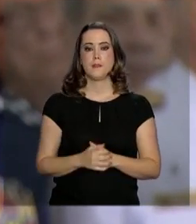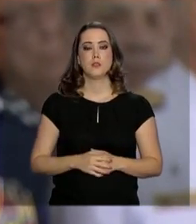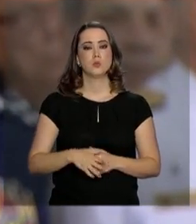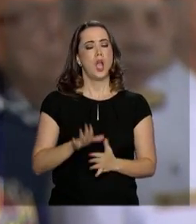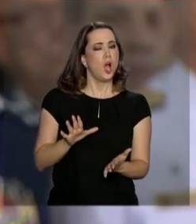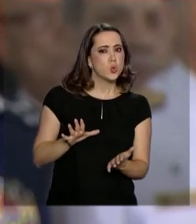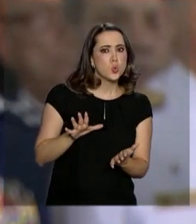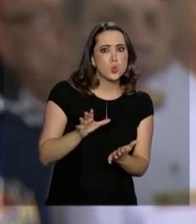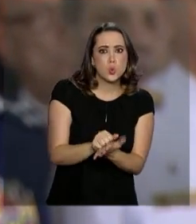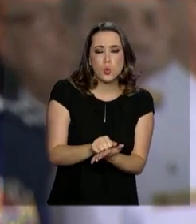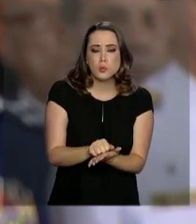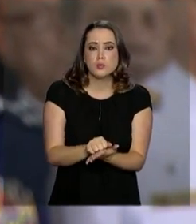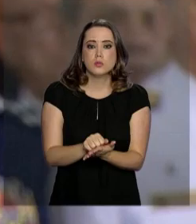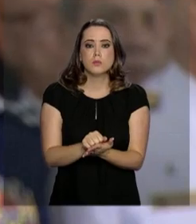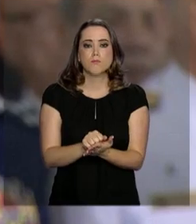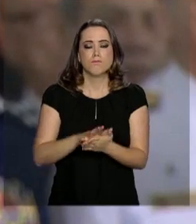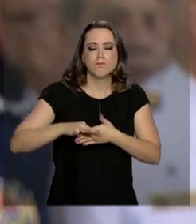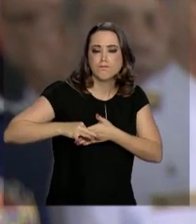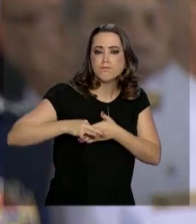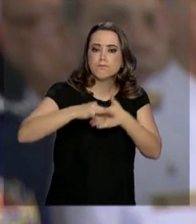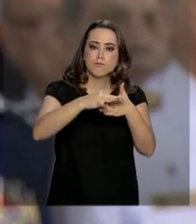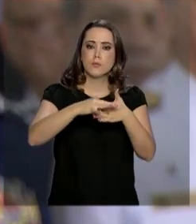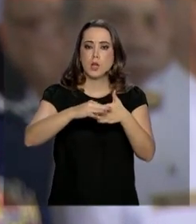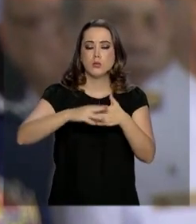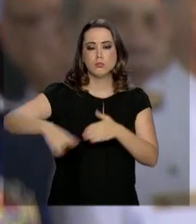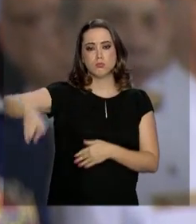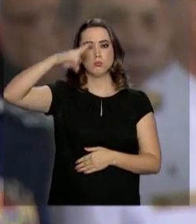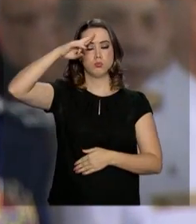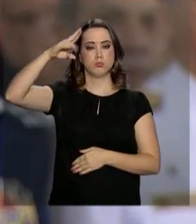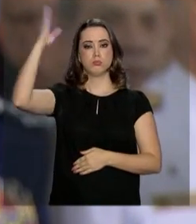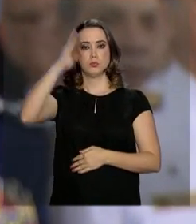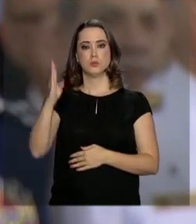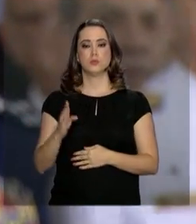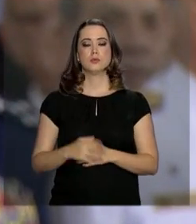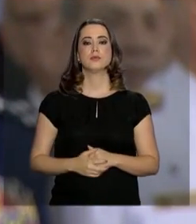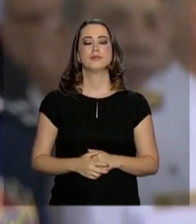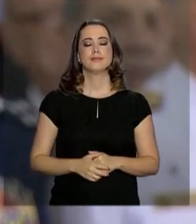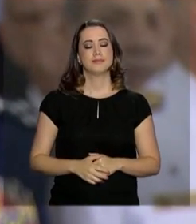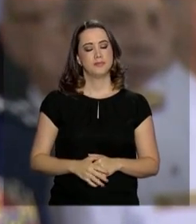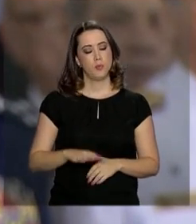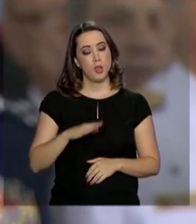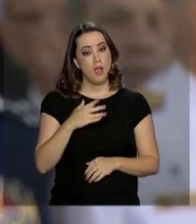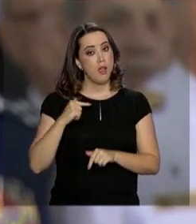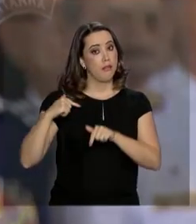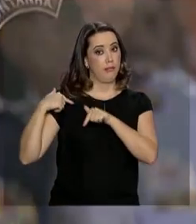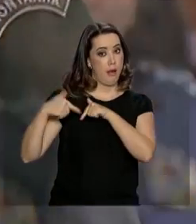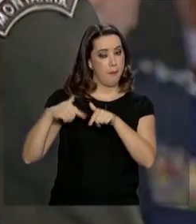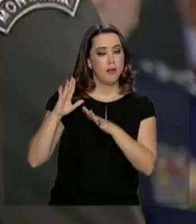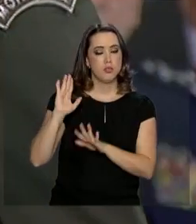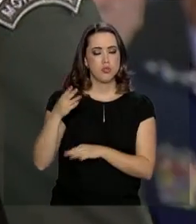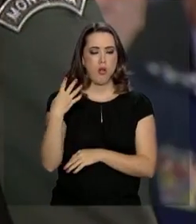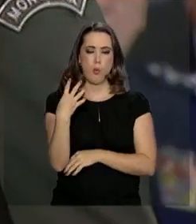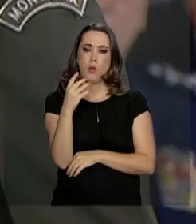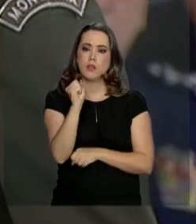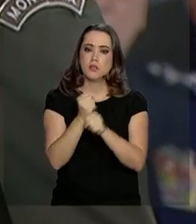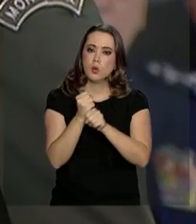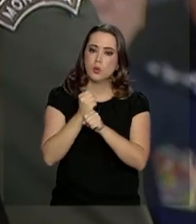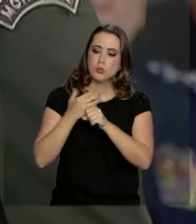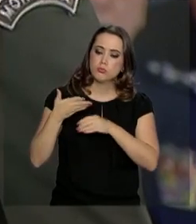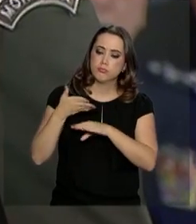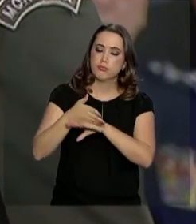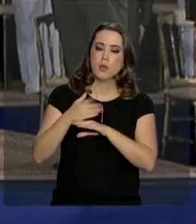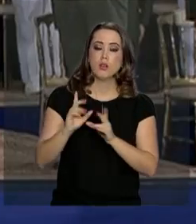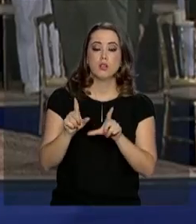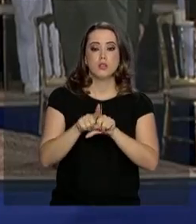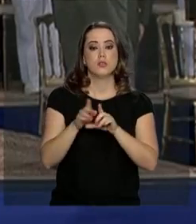Assumo o comando do Exército Brasileiro. Na ativa há 48 anos, o general Edson Leal